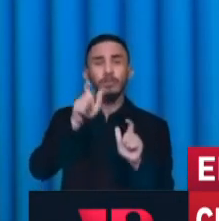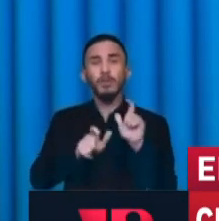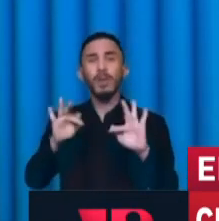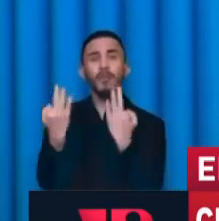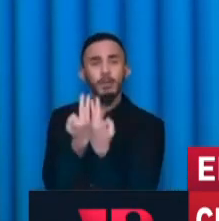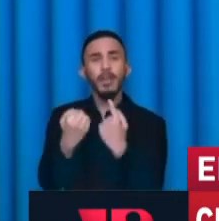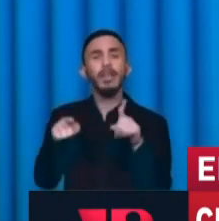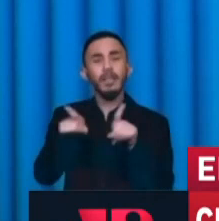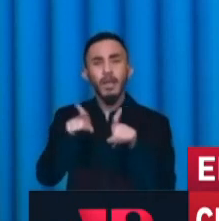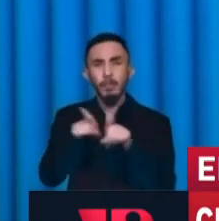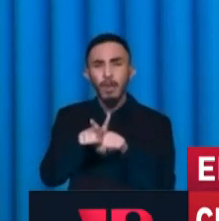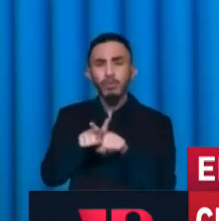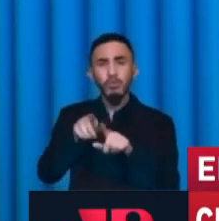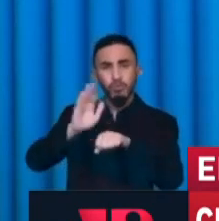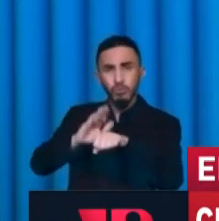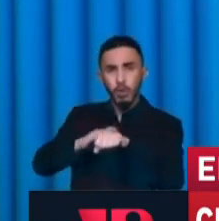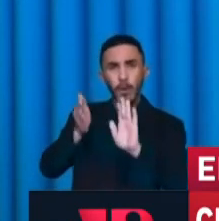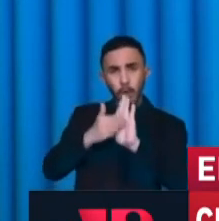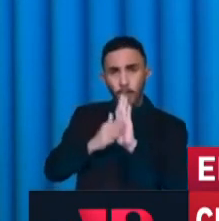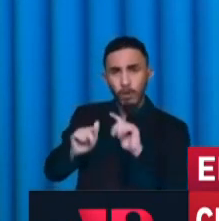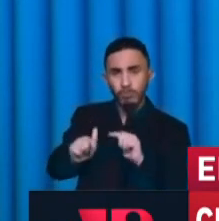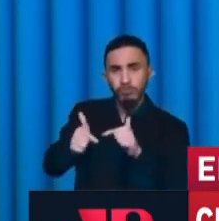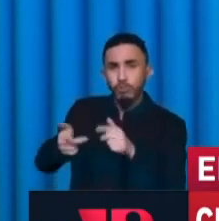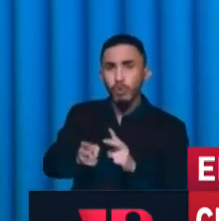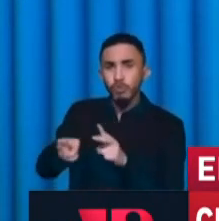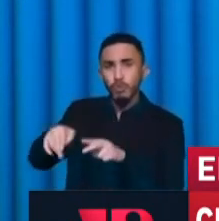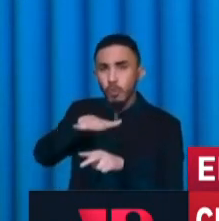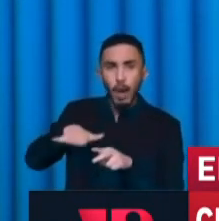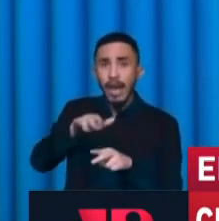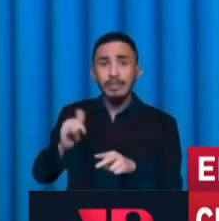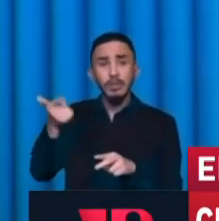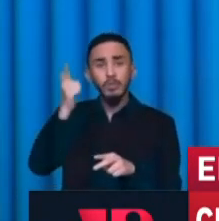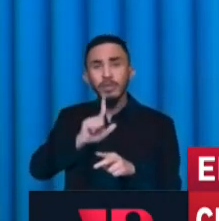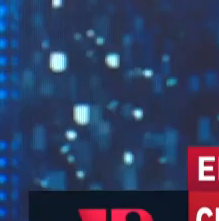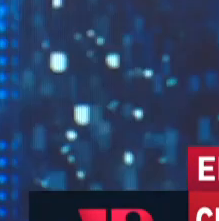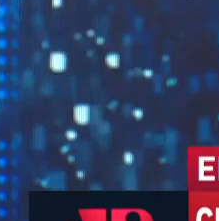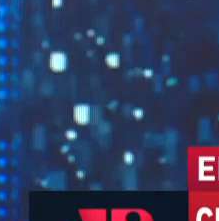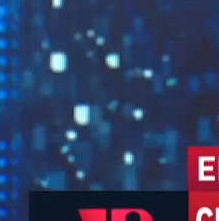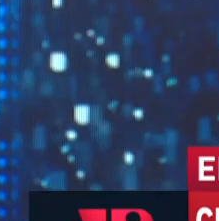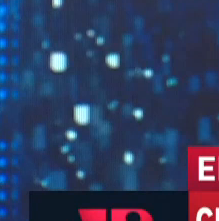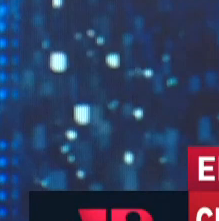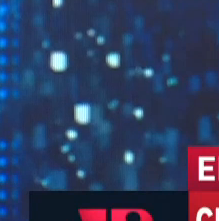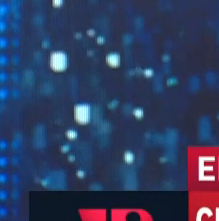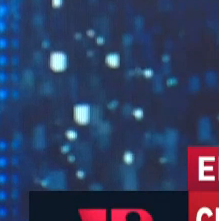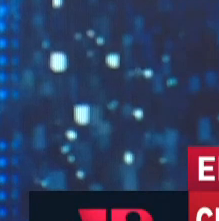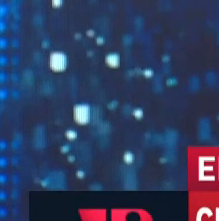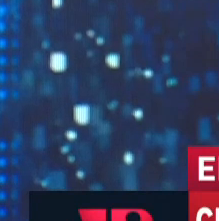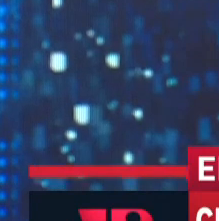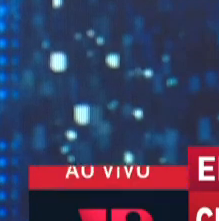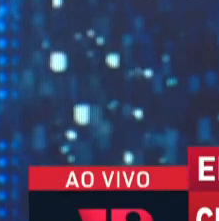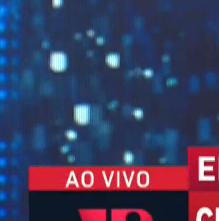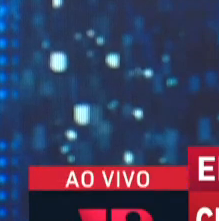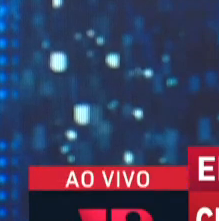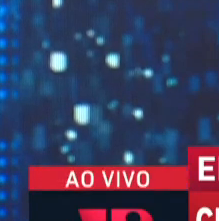enfim, e é isso que o senhor deseja repetir, se tiver a aventura de presidir novamente o Brasil? É isso. Amanda Klein, você